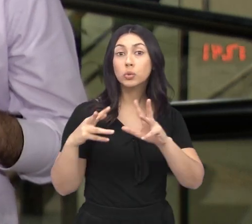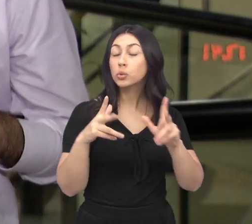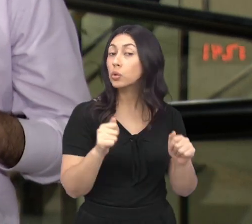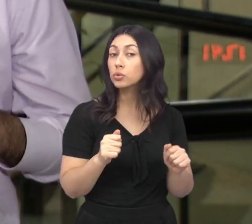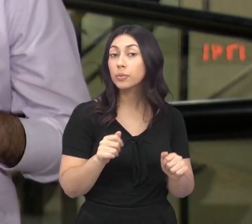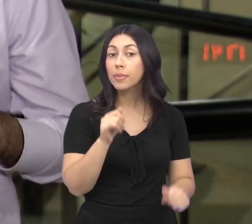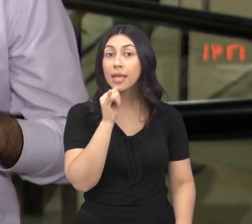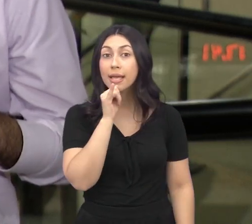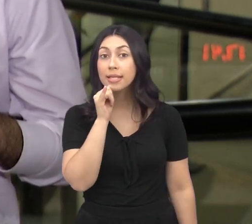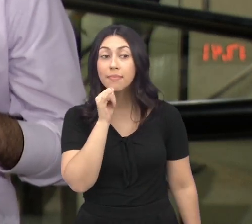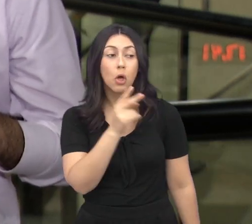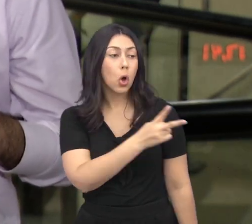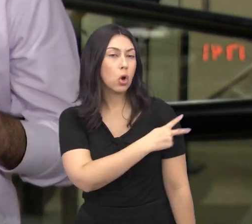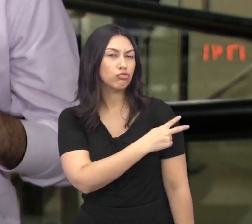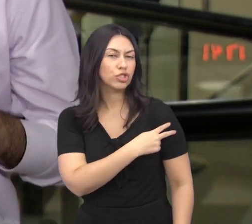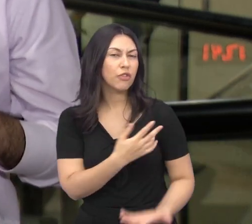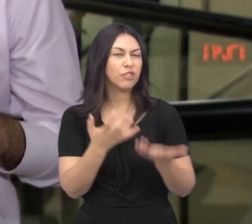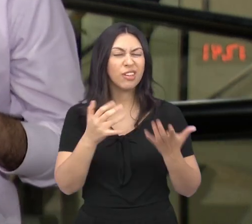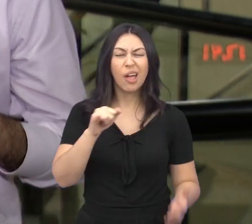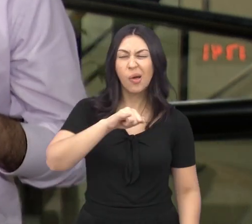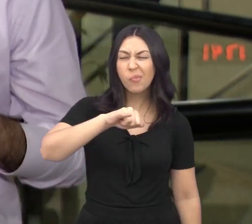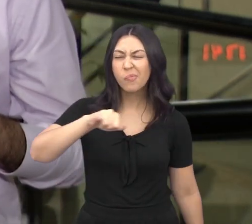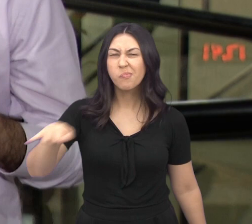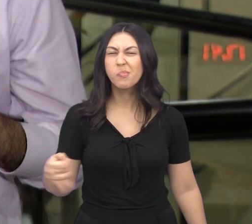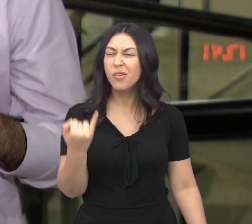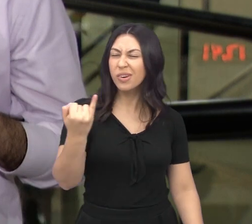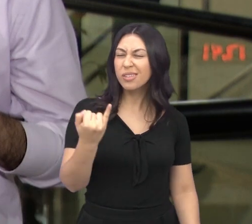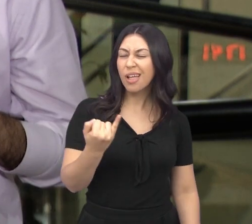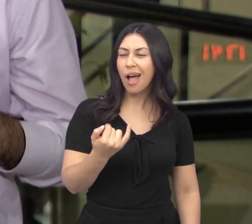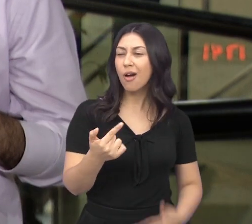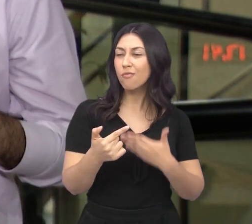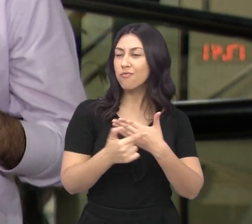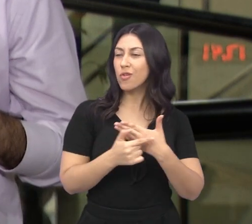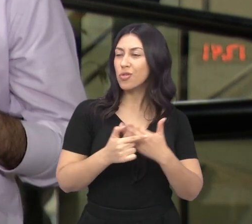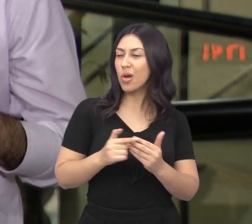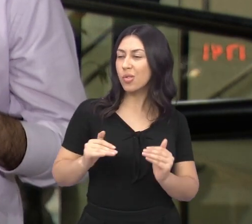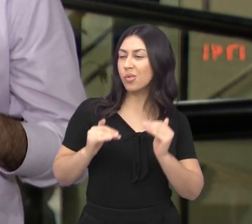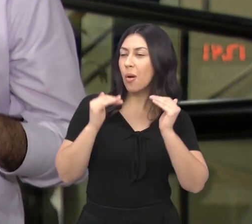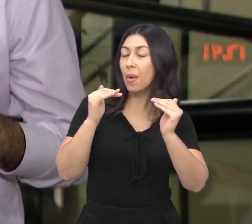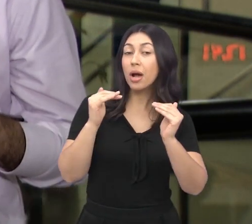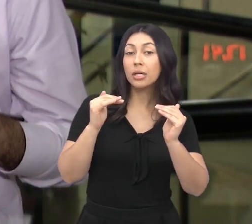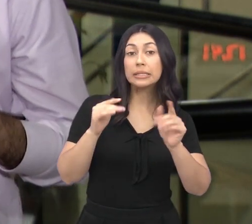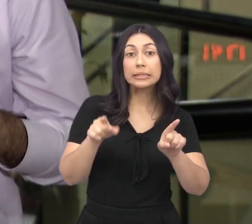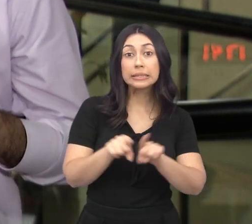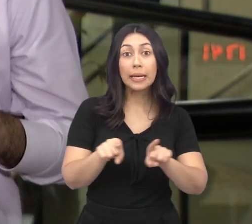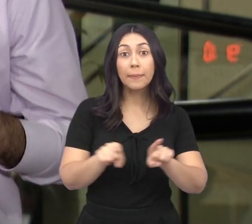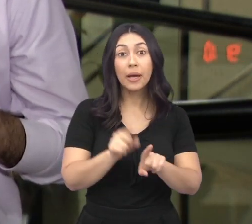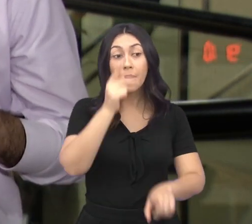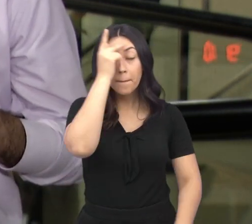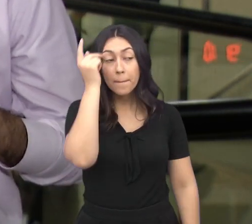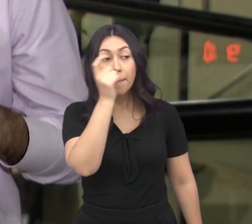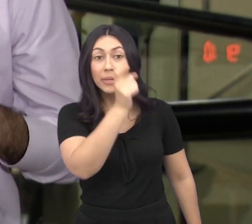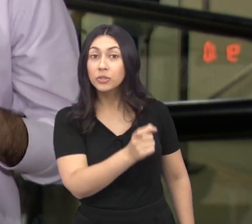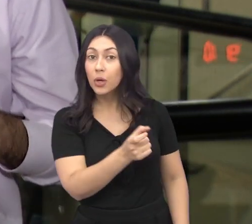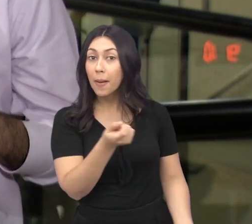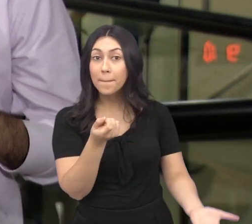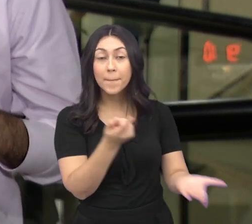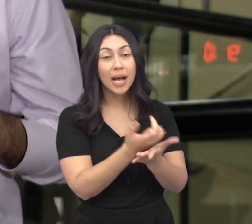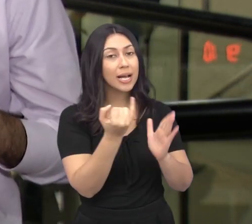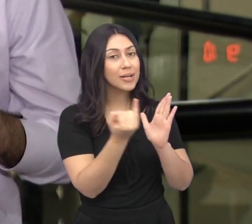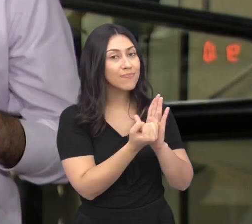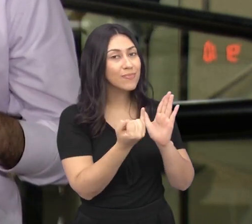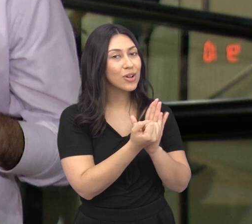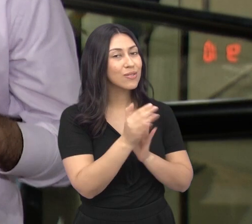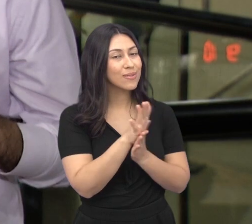sociedade, desde um chefe que tenta levar vantagem no trabalho por causa do cargo em uma empresa privada, até uma pessoa que sonega